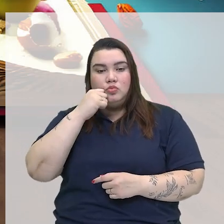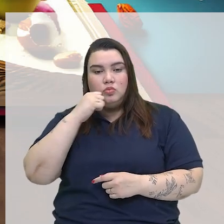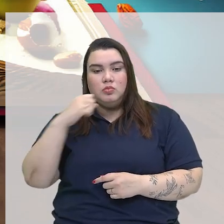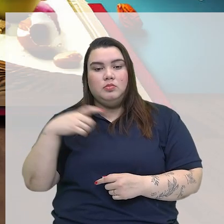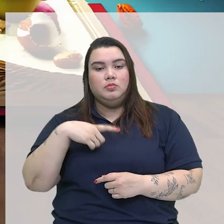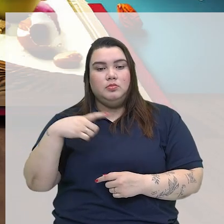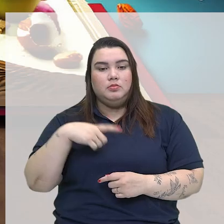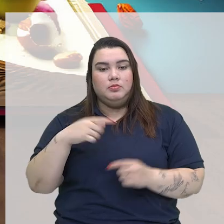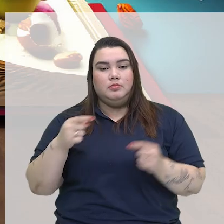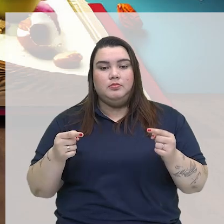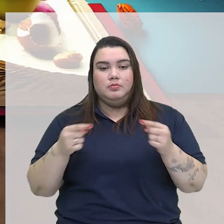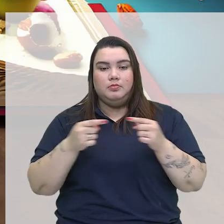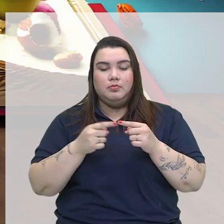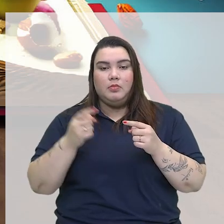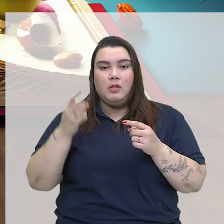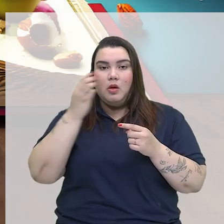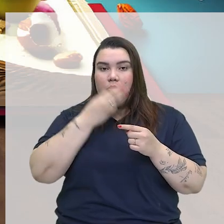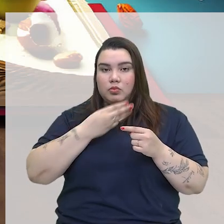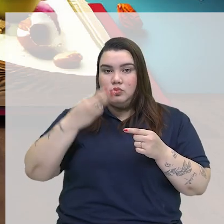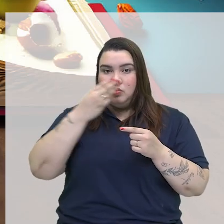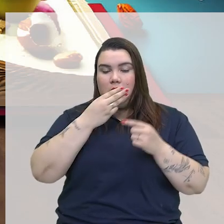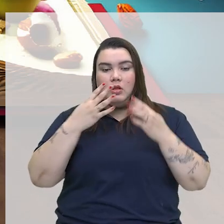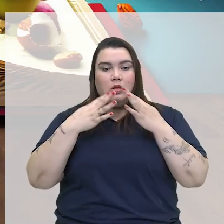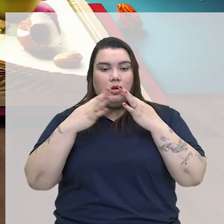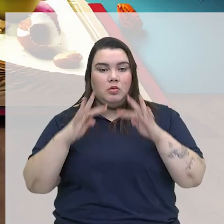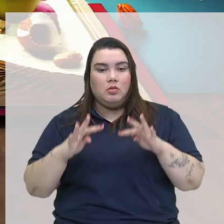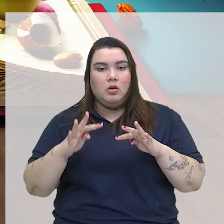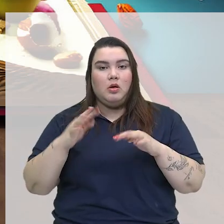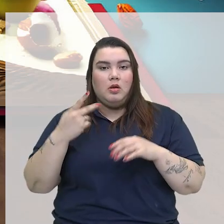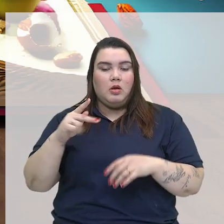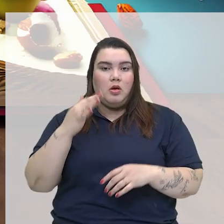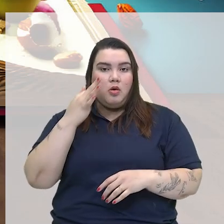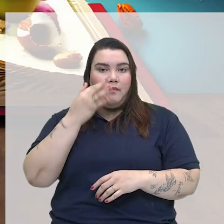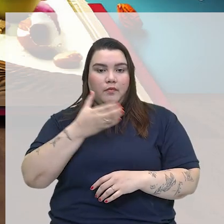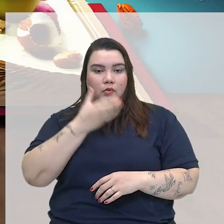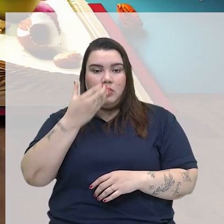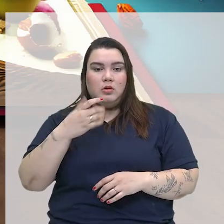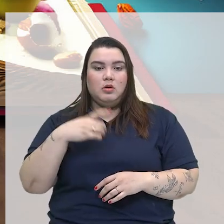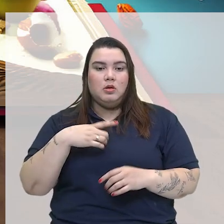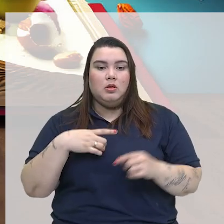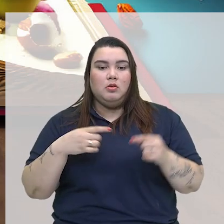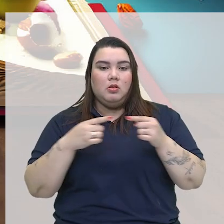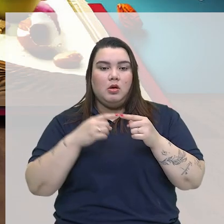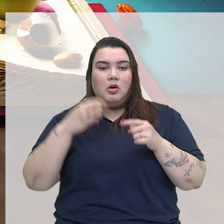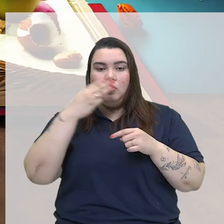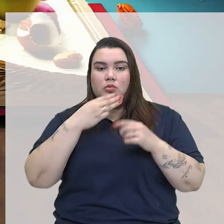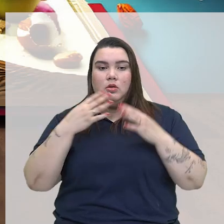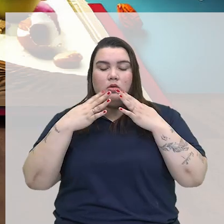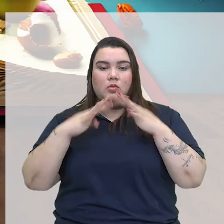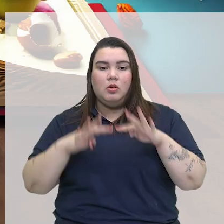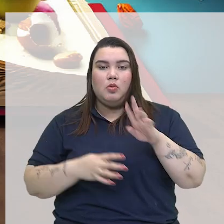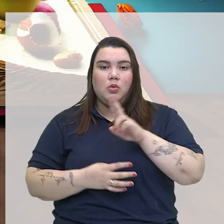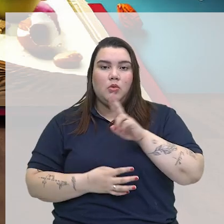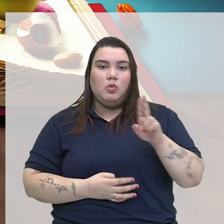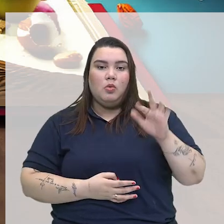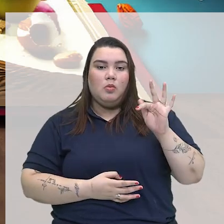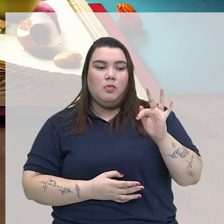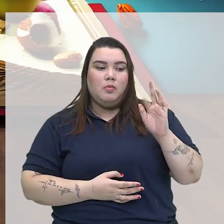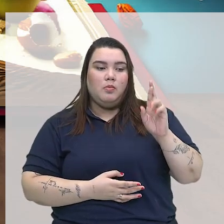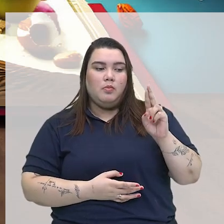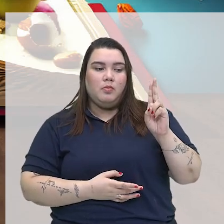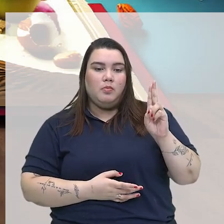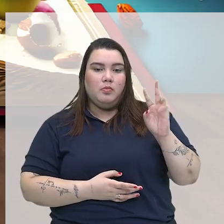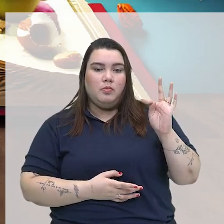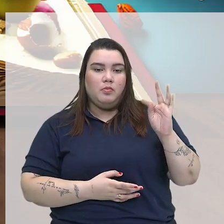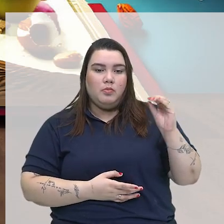ele é composto por açúcar, né, natural, a frutose, né, glicose e frutose, que são os açúcares naturais contidos